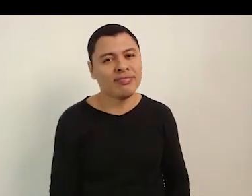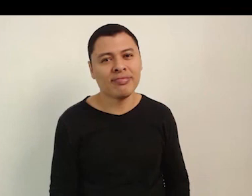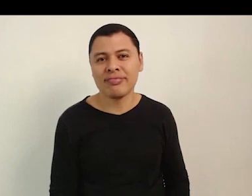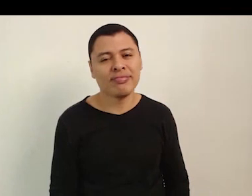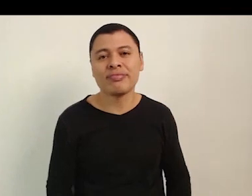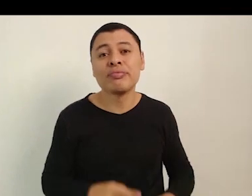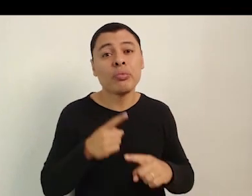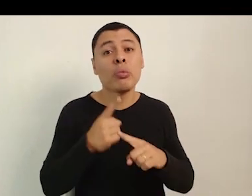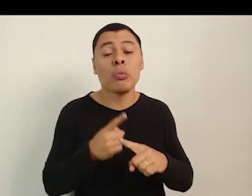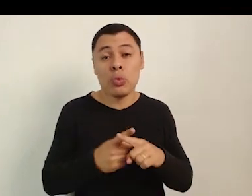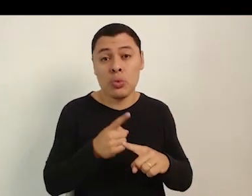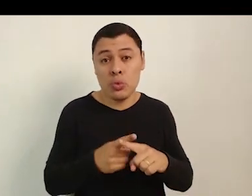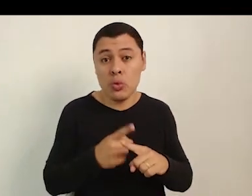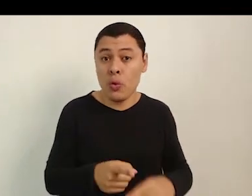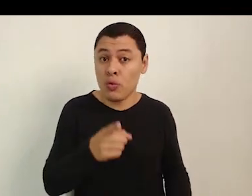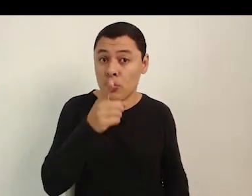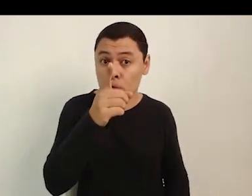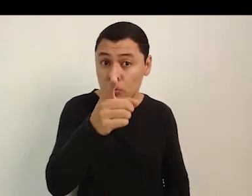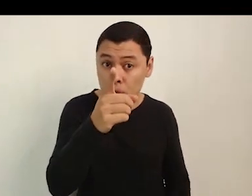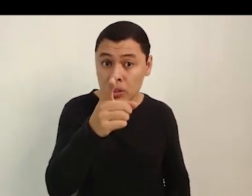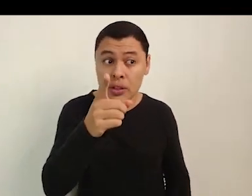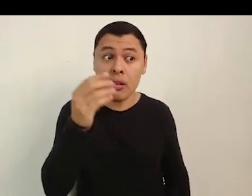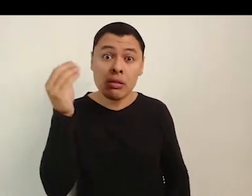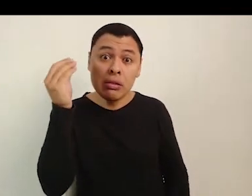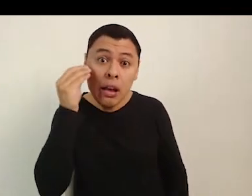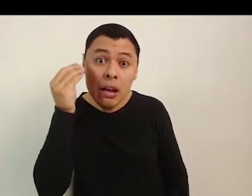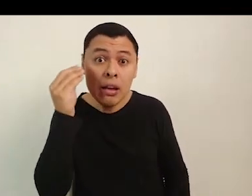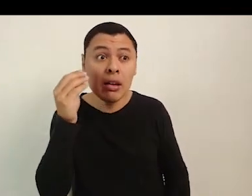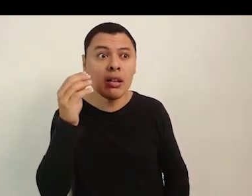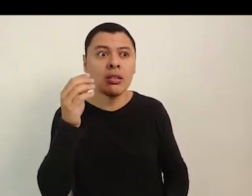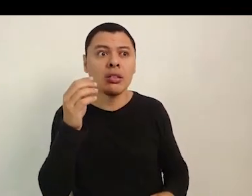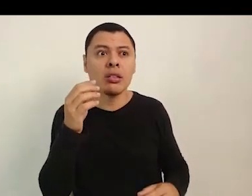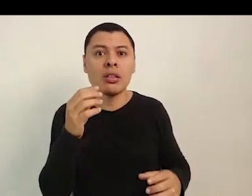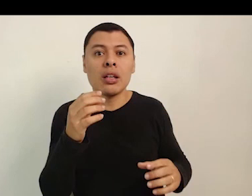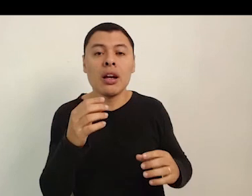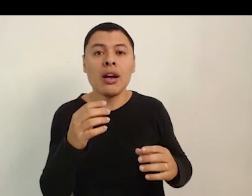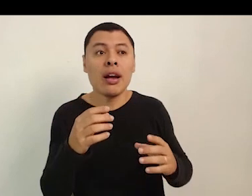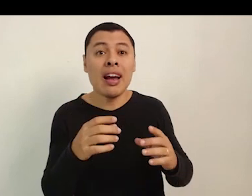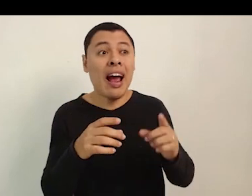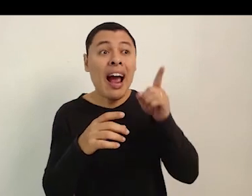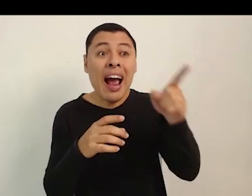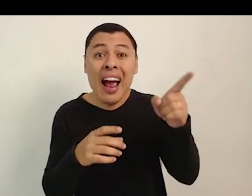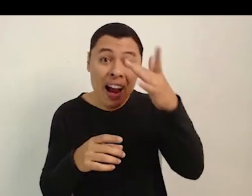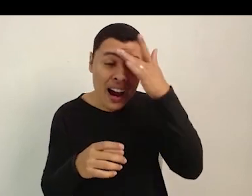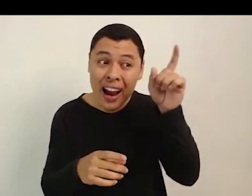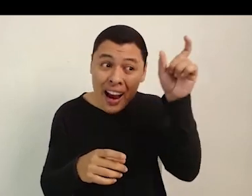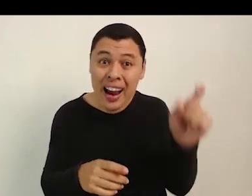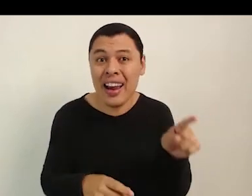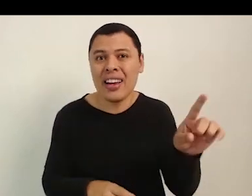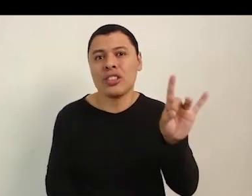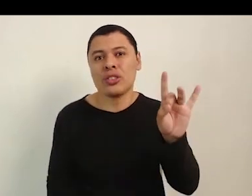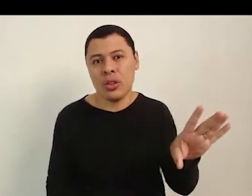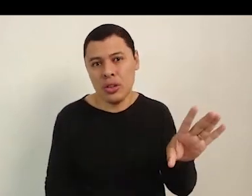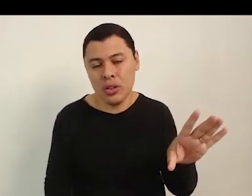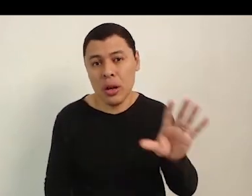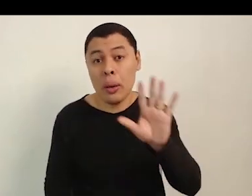quê? Porque você vai estar testando e vai estar tendo insights de acessibilidade para aquela pessoa. Só que quando a